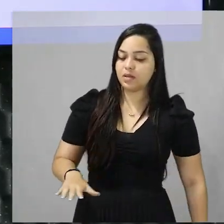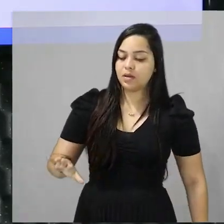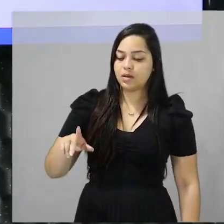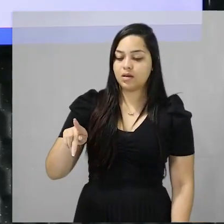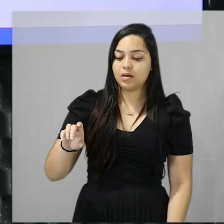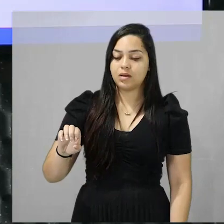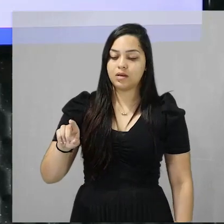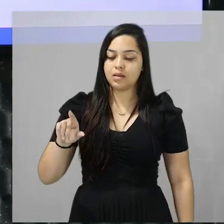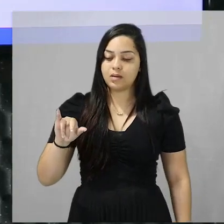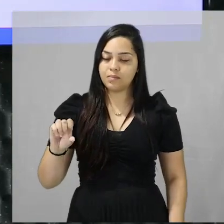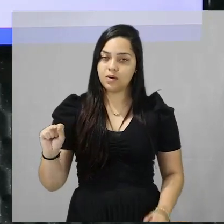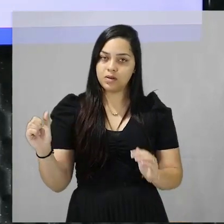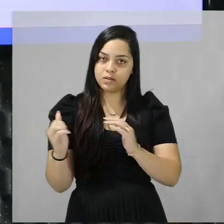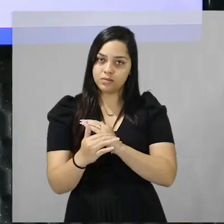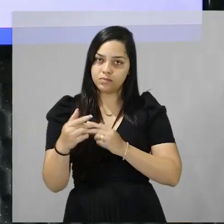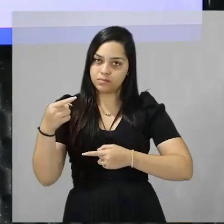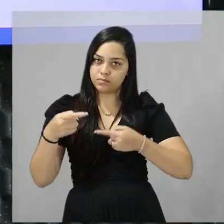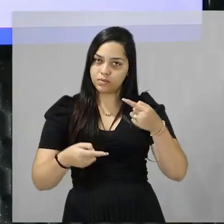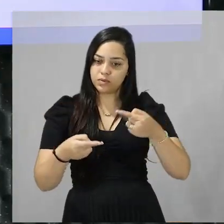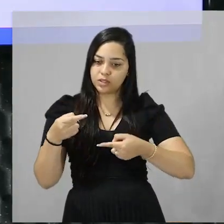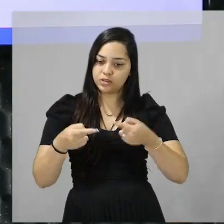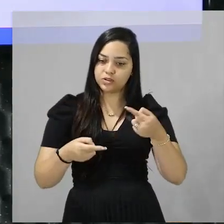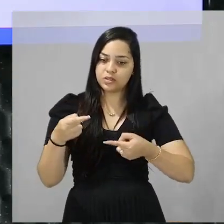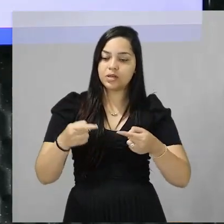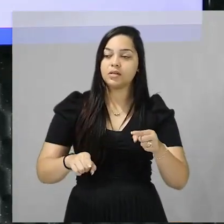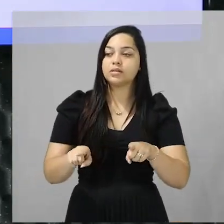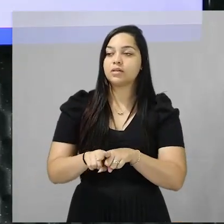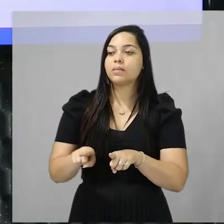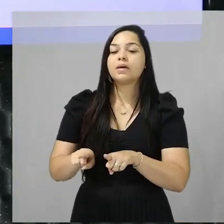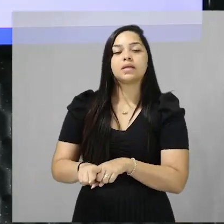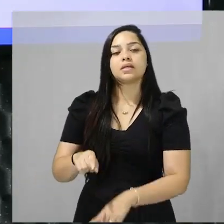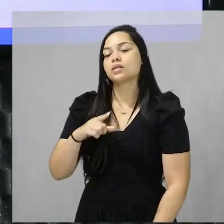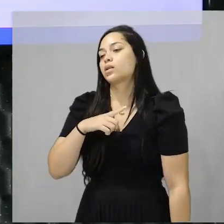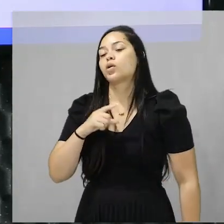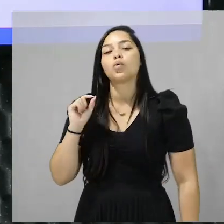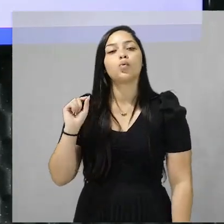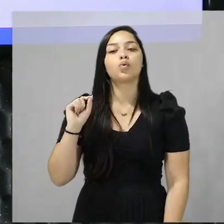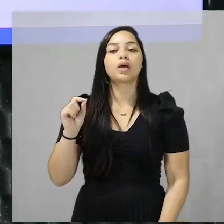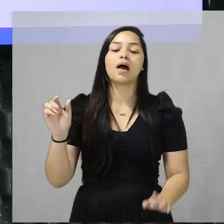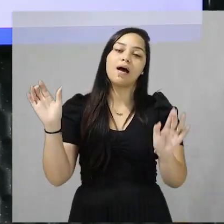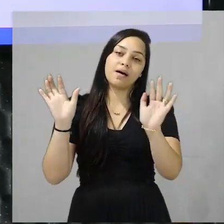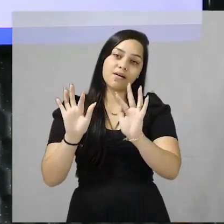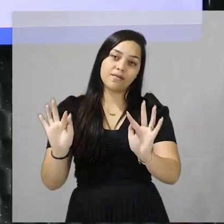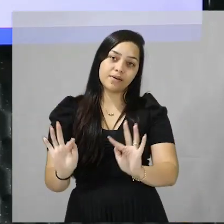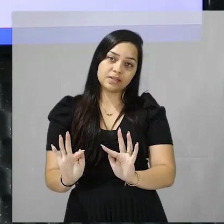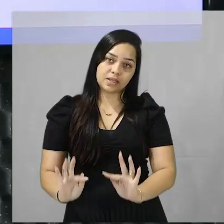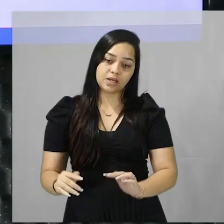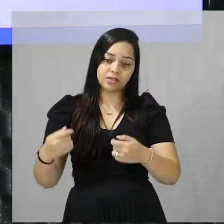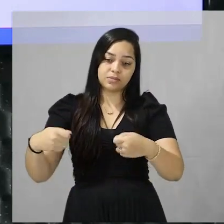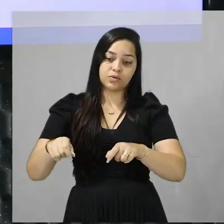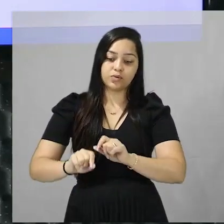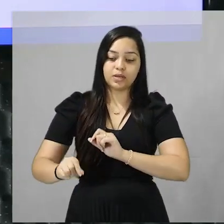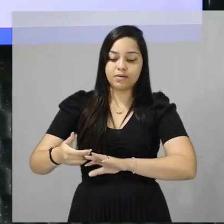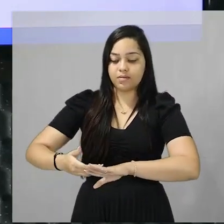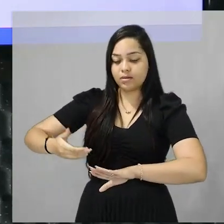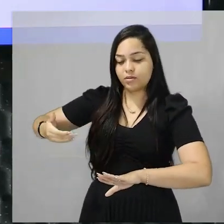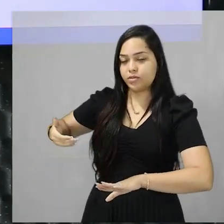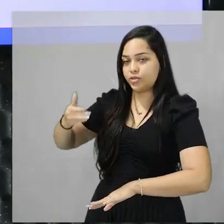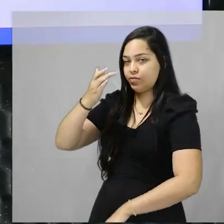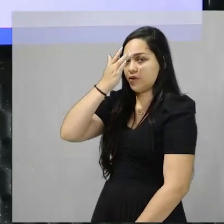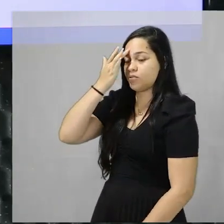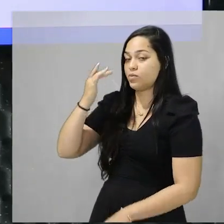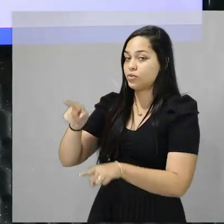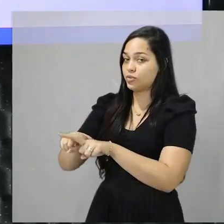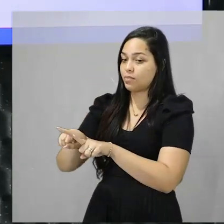polis, da politeia, da política, que preconiza que a felicidade deve ser para o maior número de pessoas